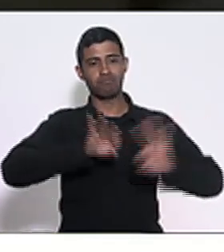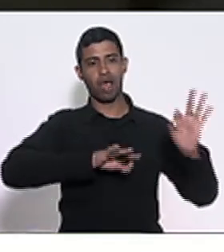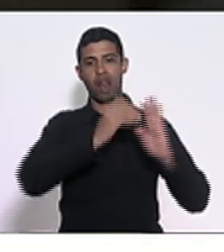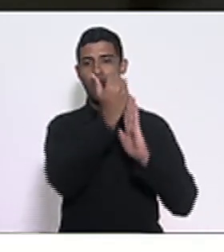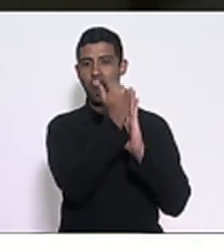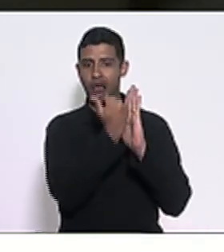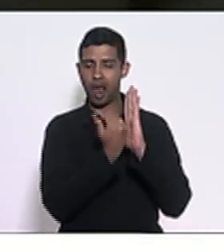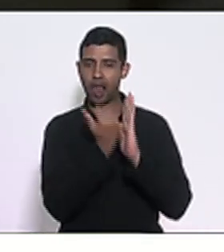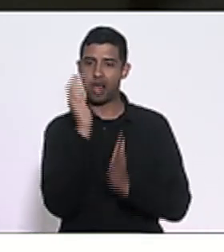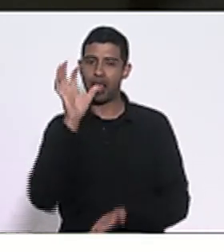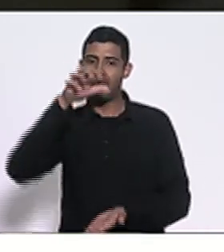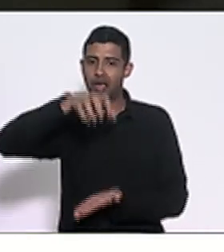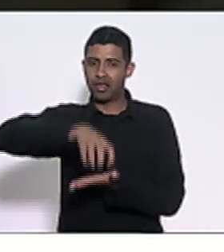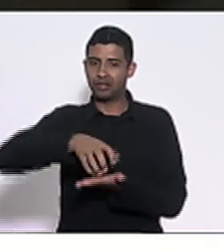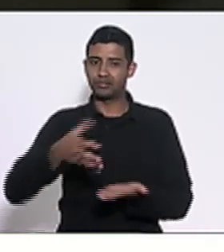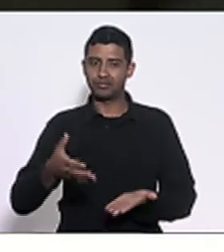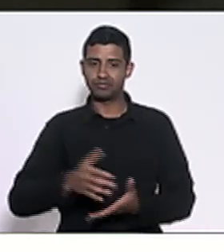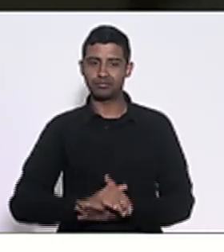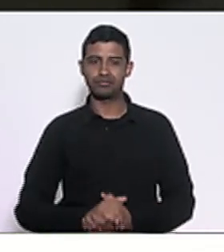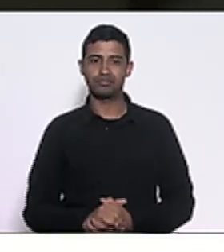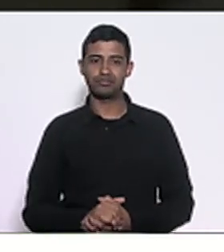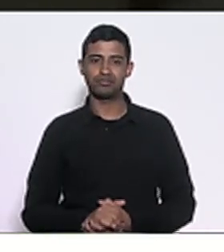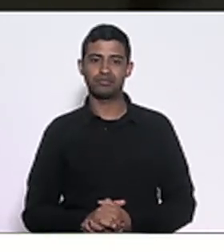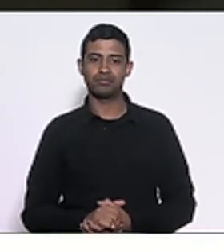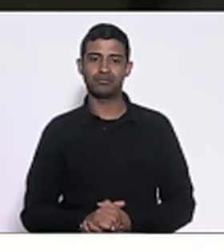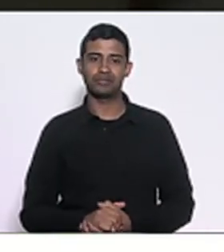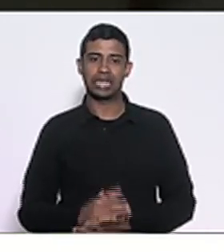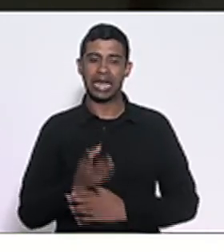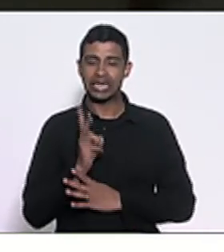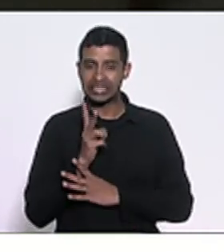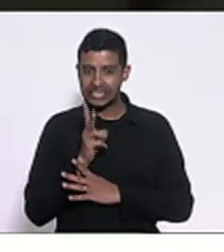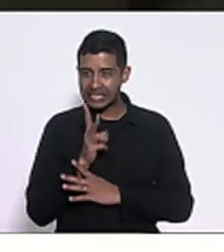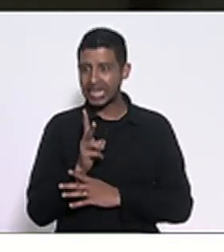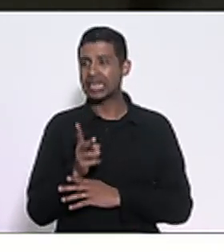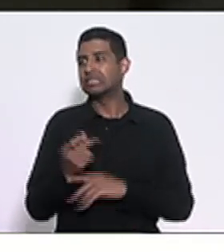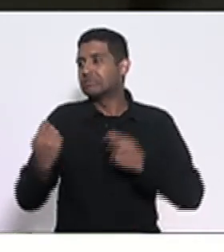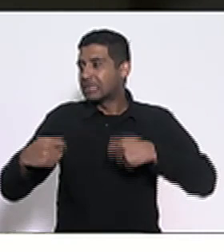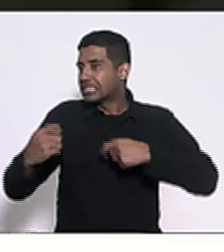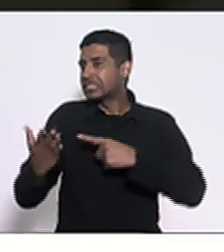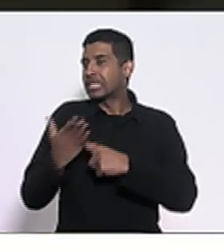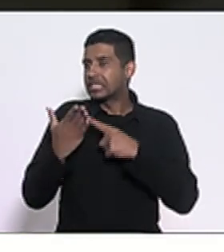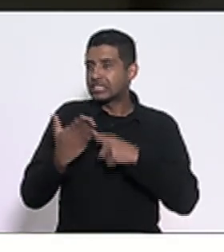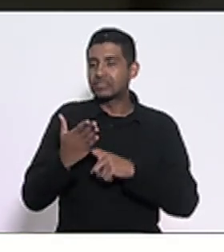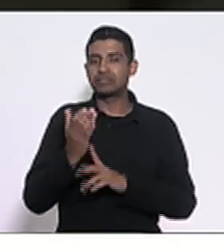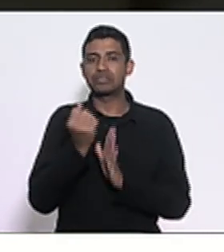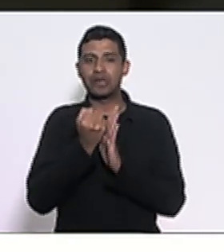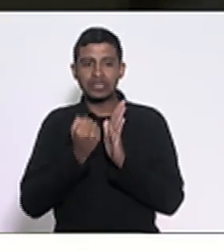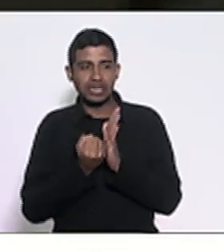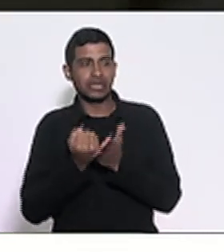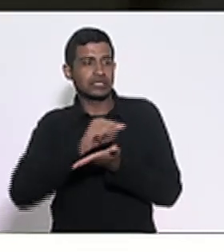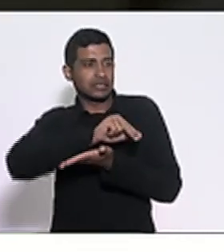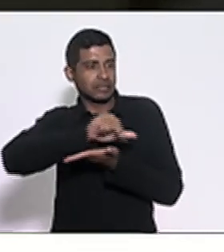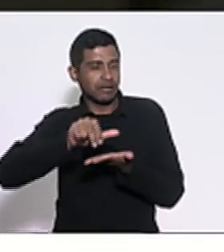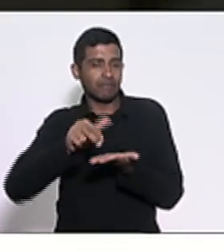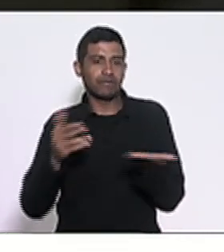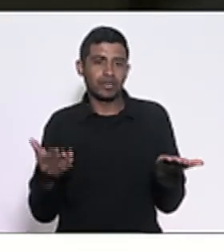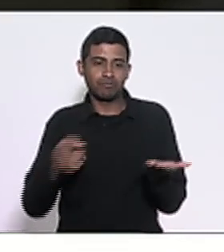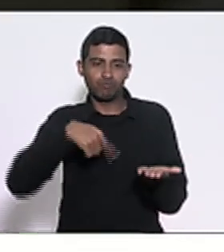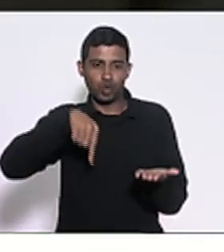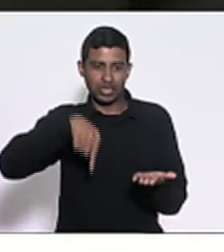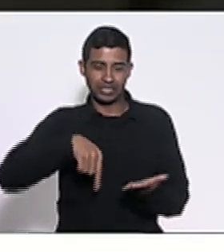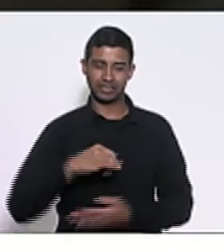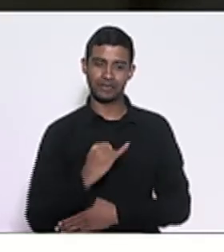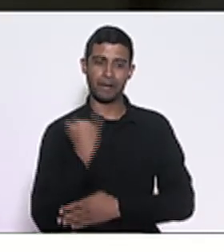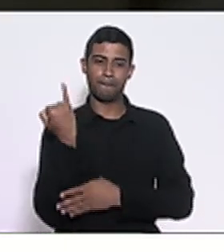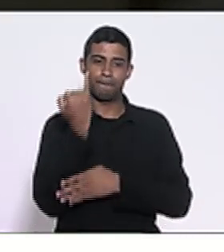nessa área e fique cada vez mais dependente de processos de terceirização, etc. Para a gente é fundamental